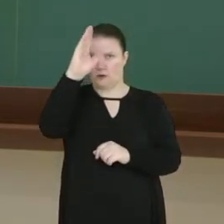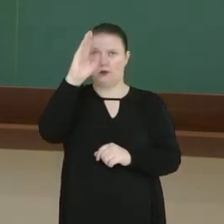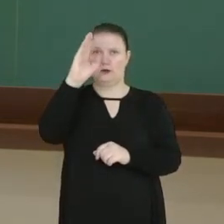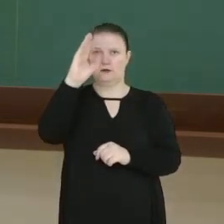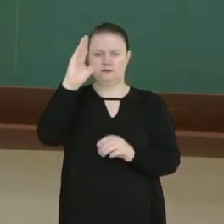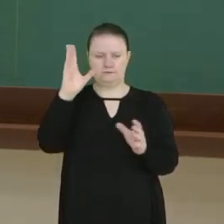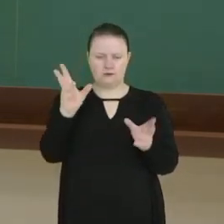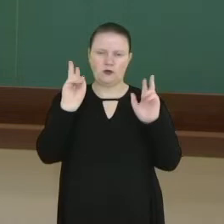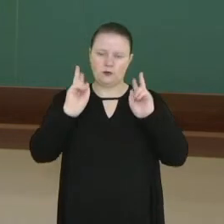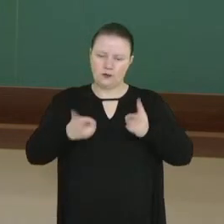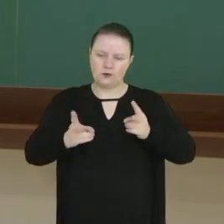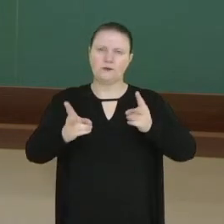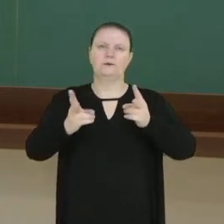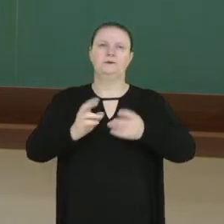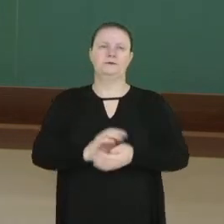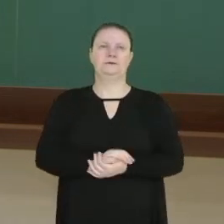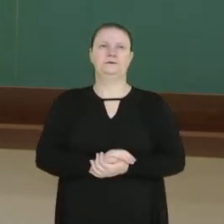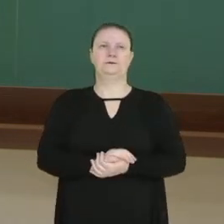Beleza?